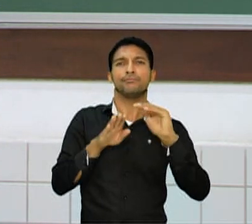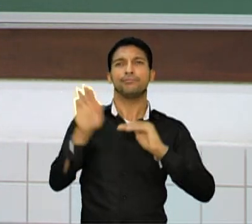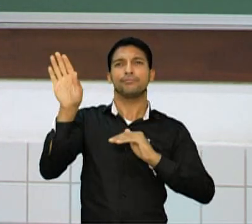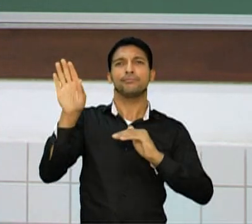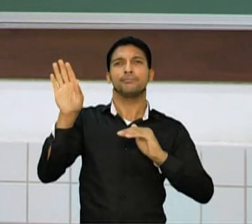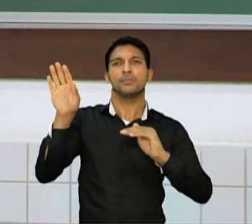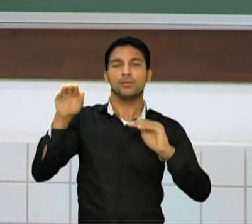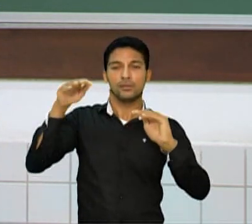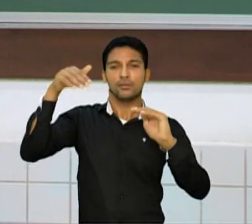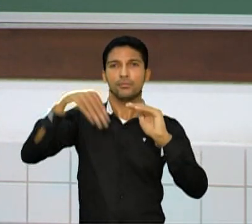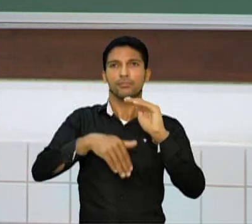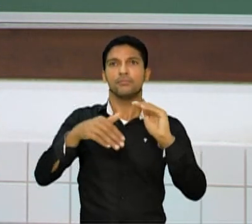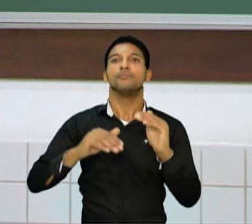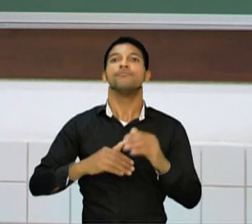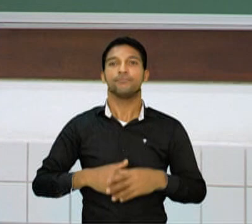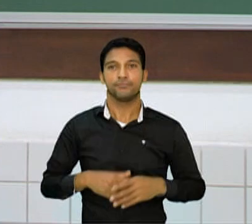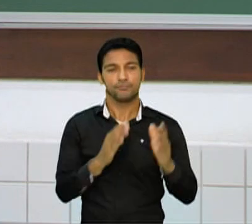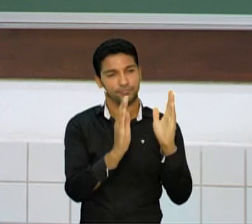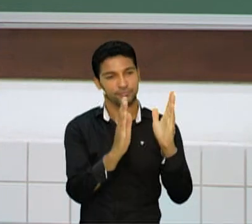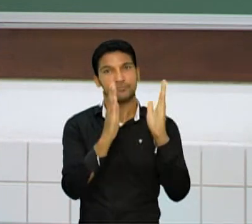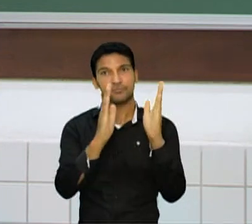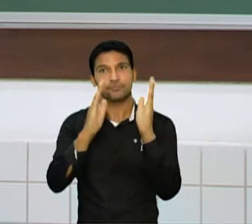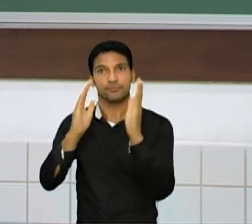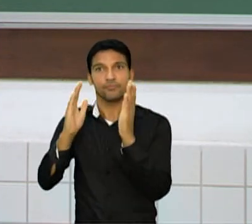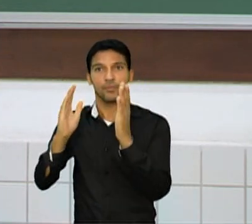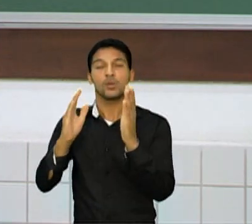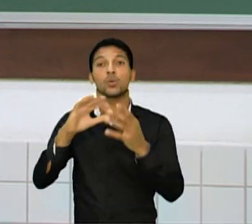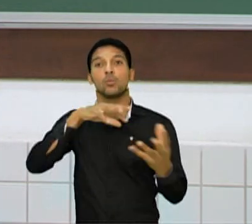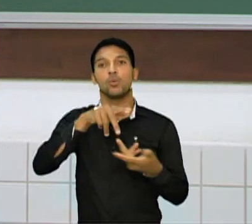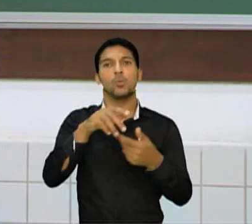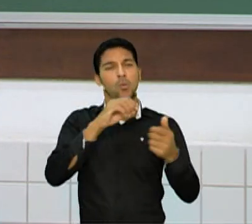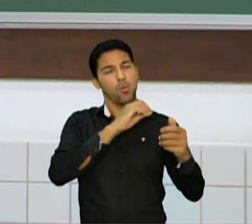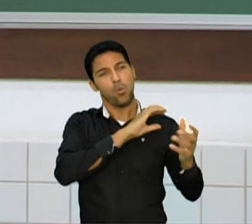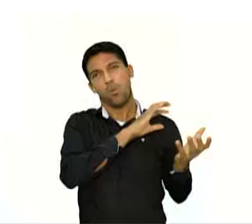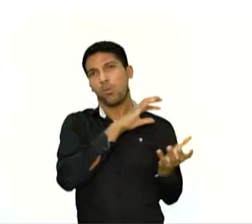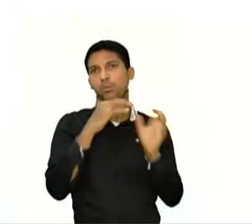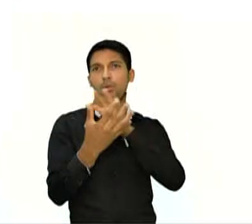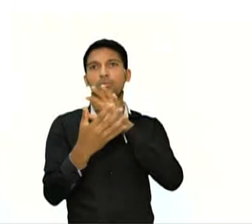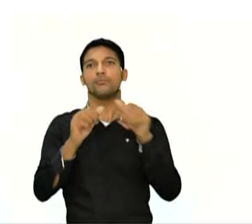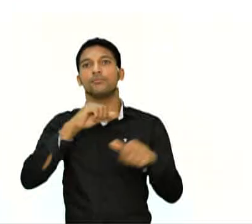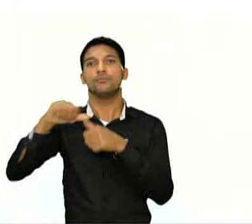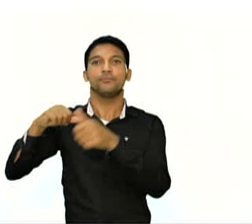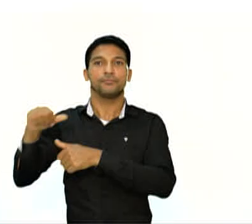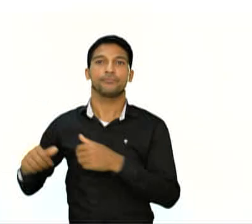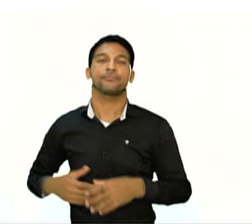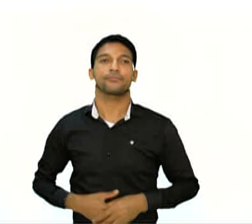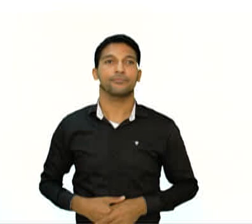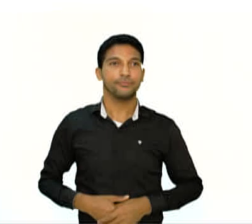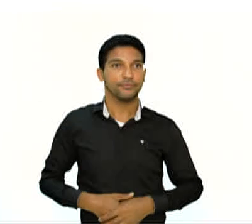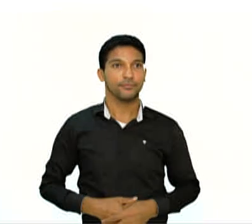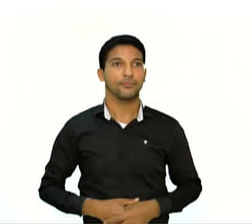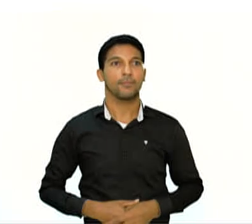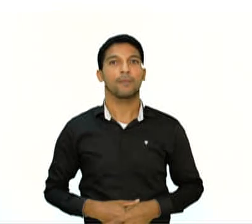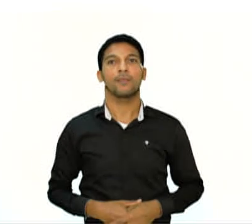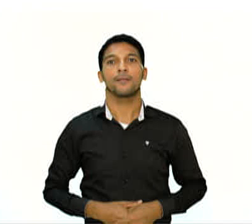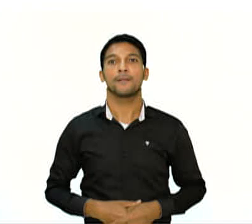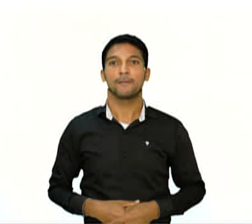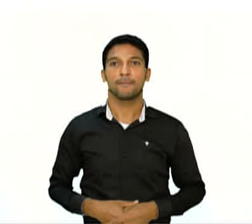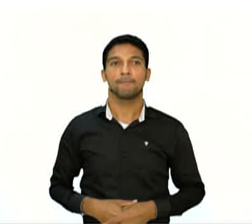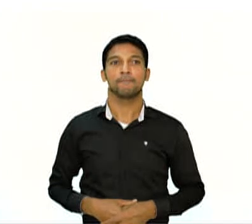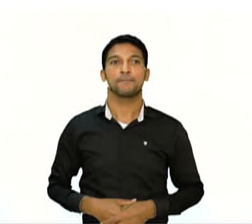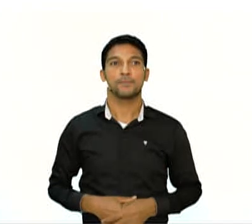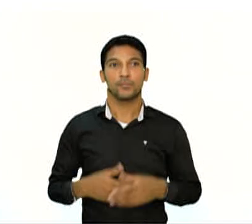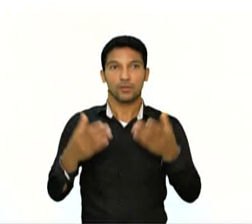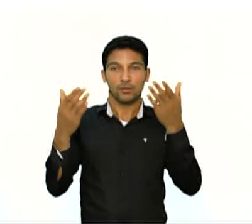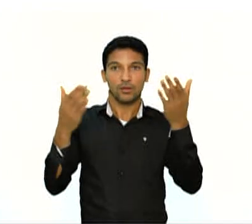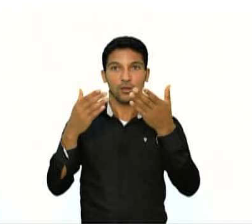descritiva nas provas discursivas. Para finalizarmos, uma última atividadezinha da UNOeste. Nesta, diferente das demais,